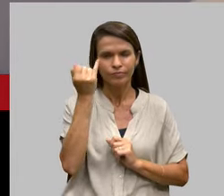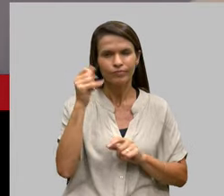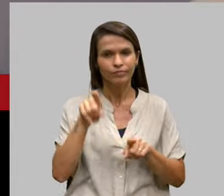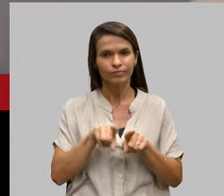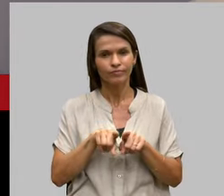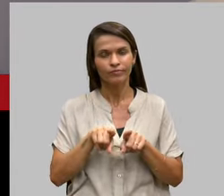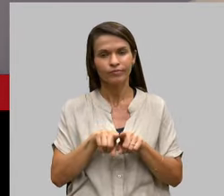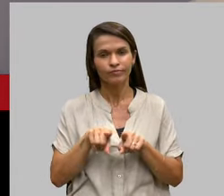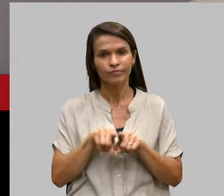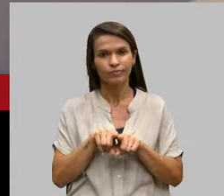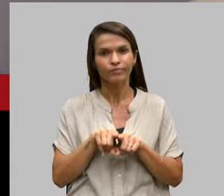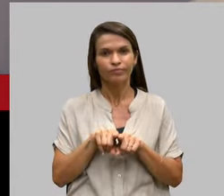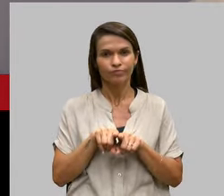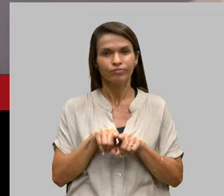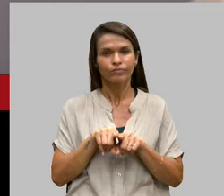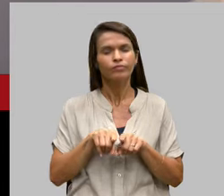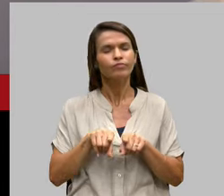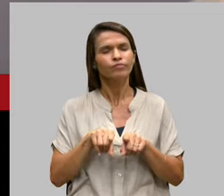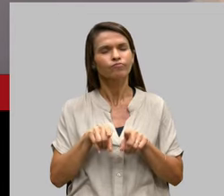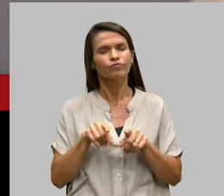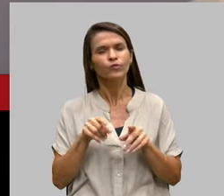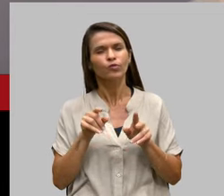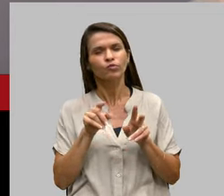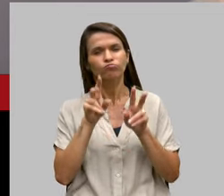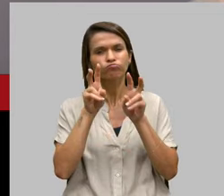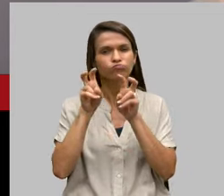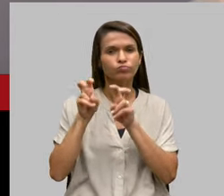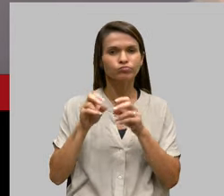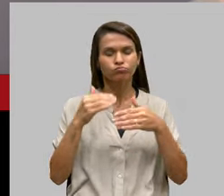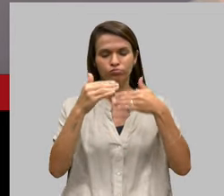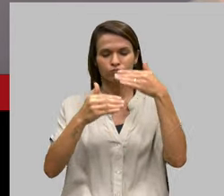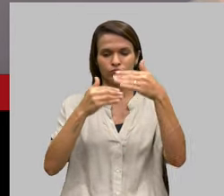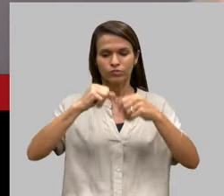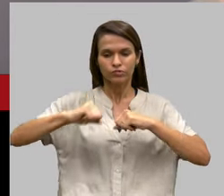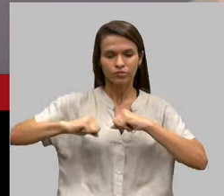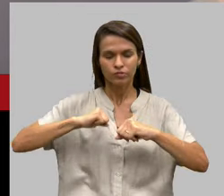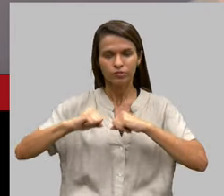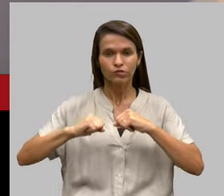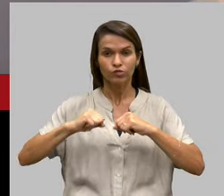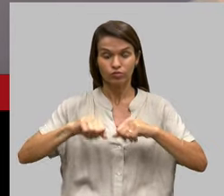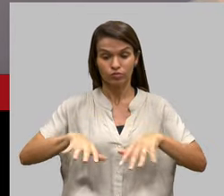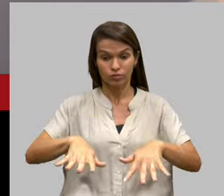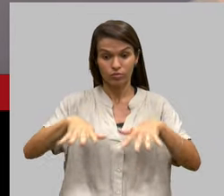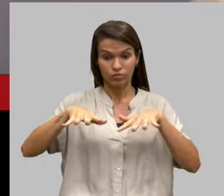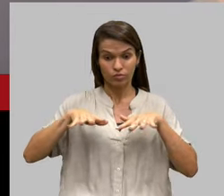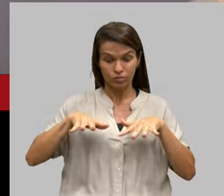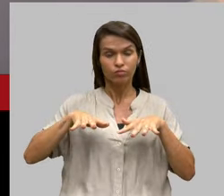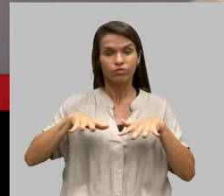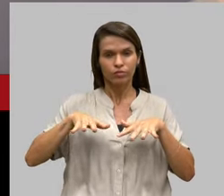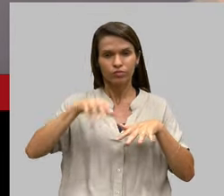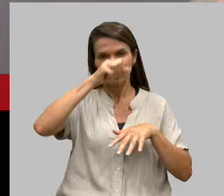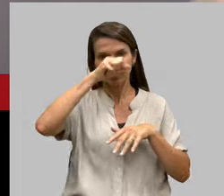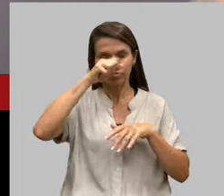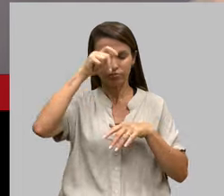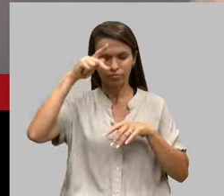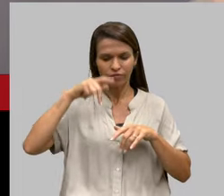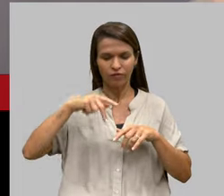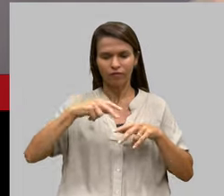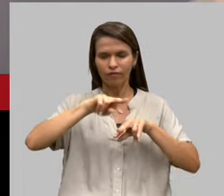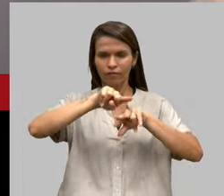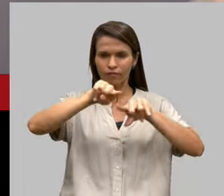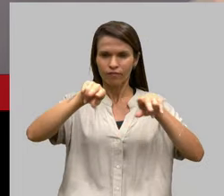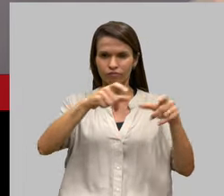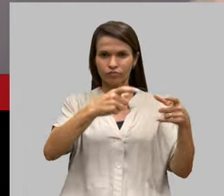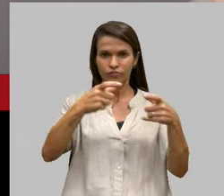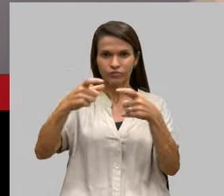eh construtivo eh debates audiências públicas como essas que reúnem né diversas entidades que